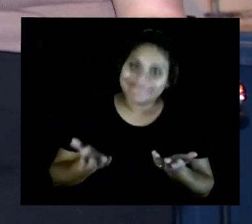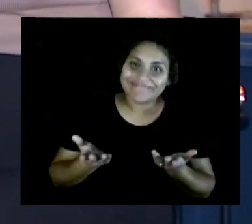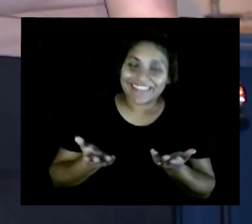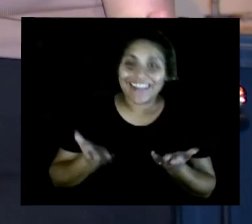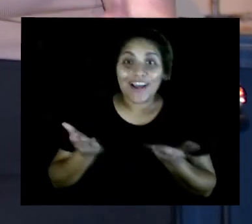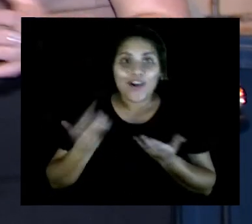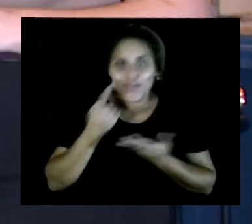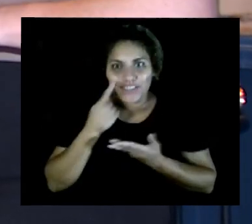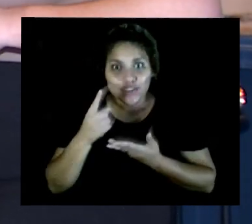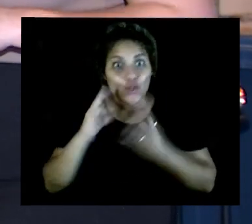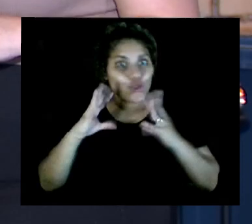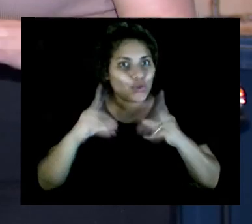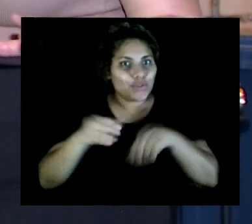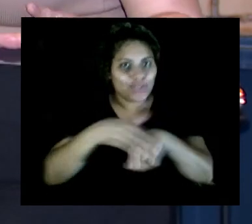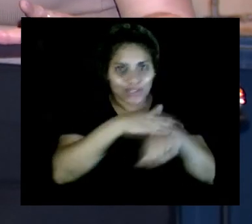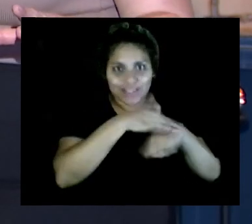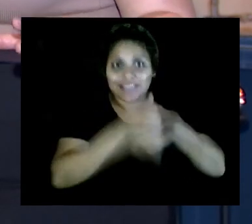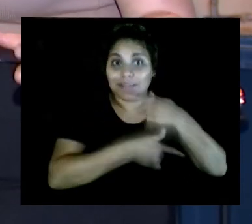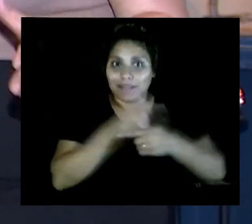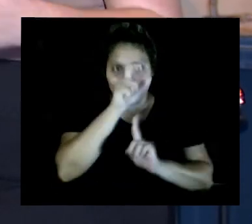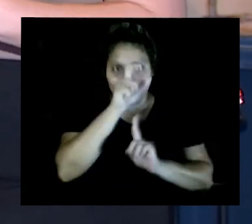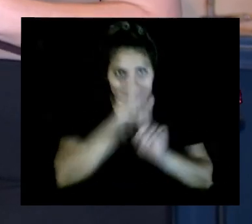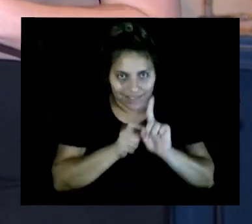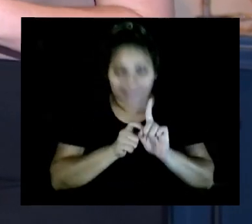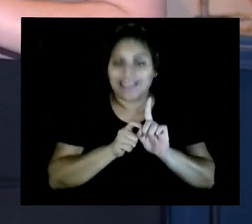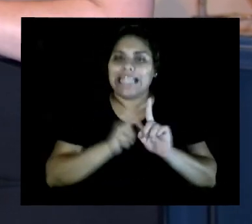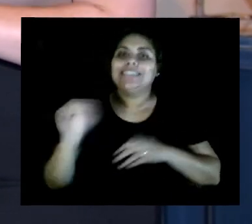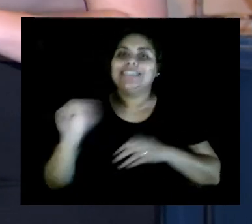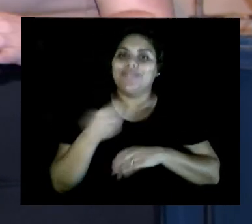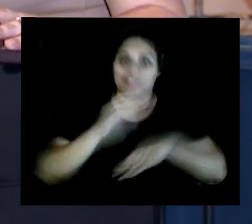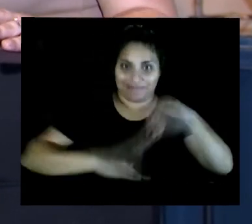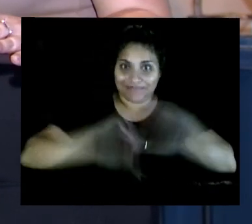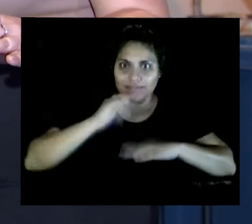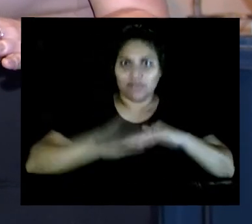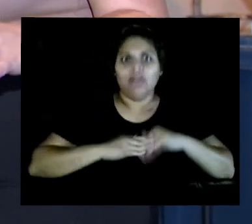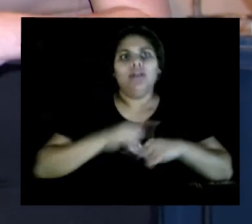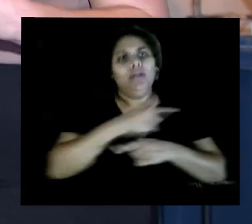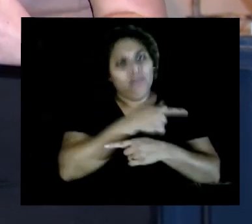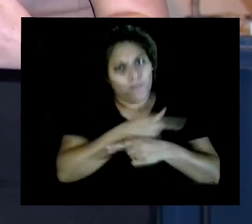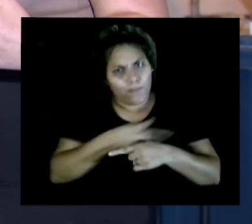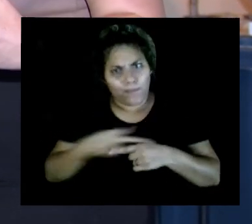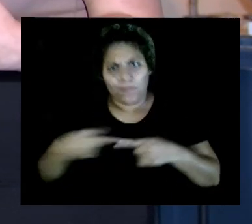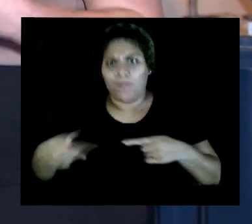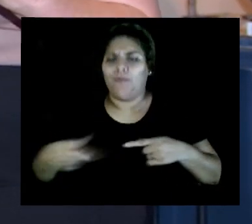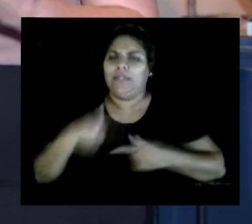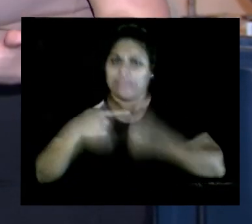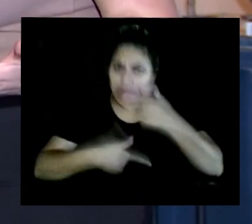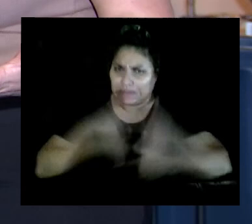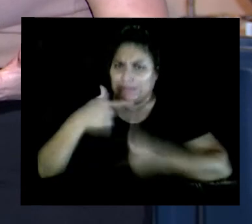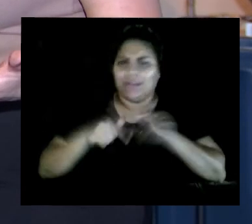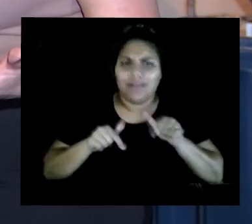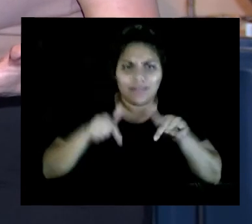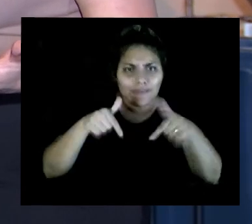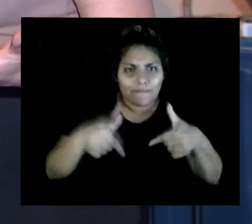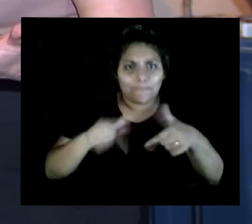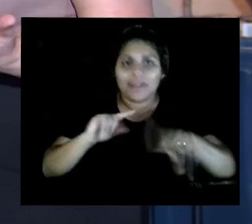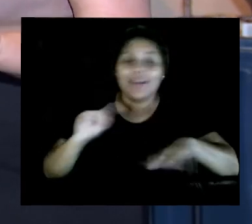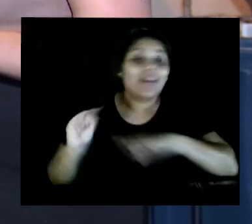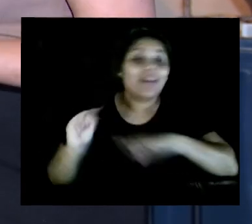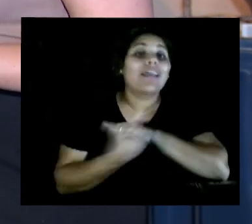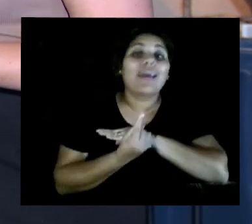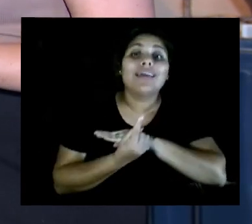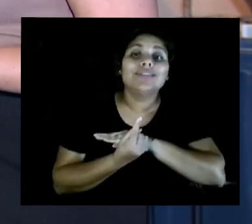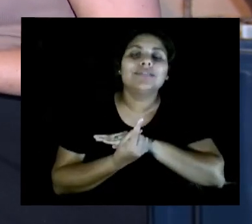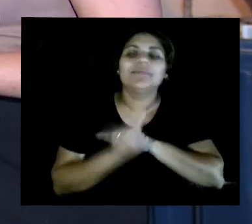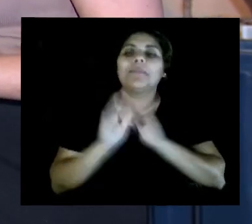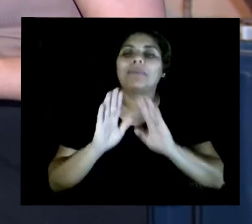Bom, é isso, né, gente? Então, como todo trabalhador, o cervejeiro rala a semana inteira, trabalha bastante para entregar o melhor para o cliente. Mas quando